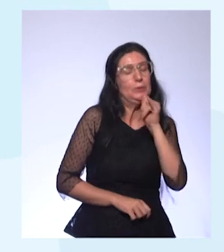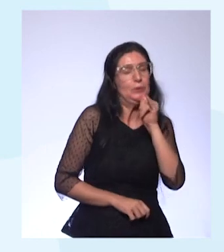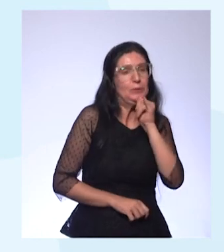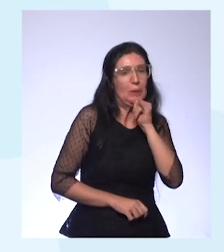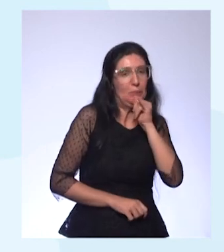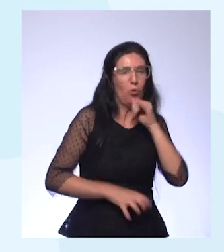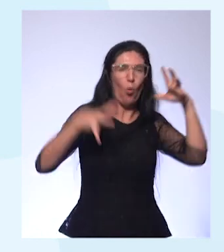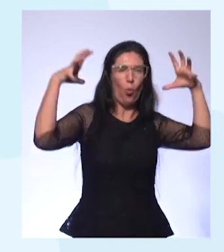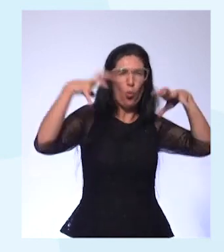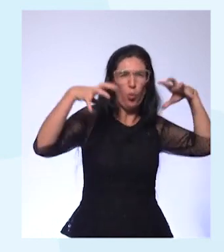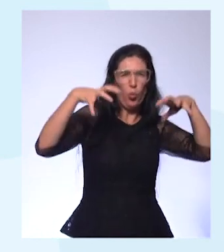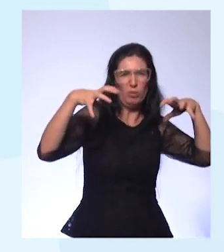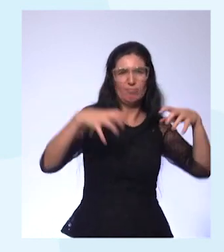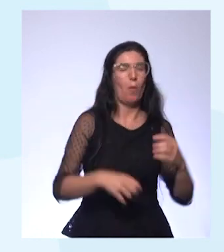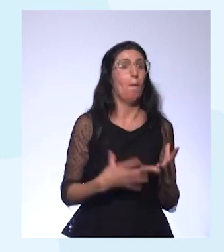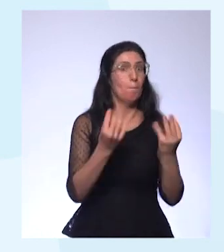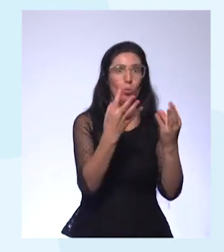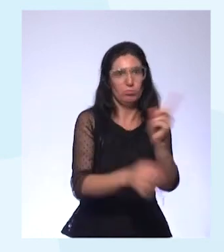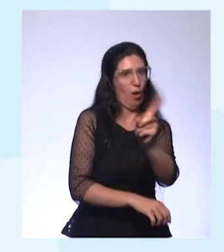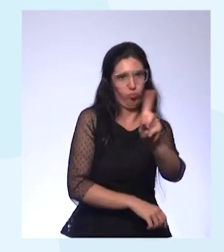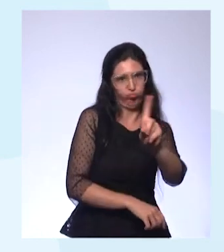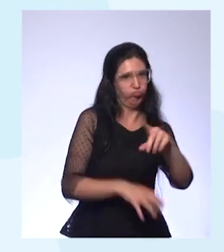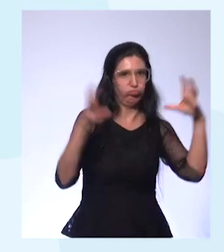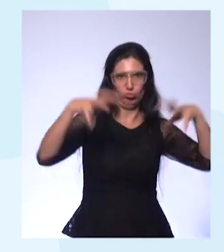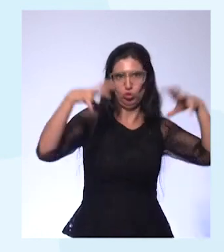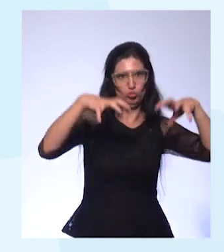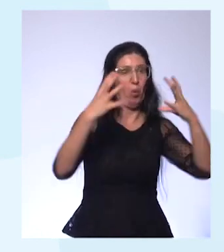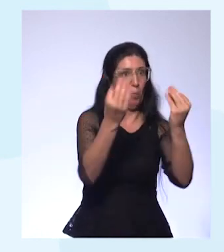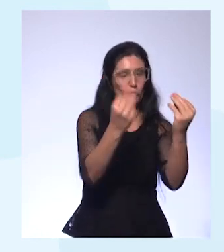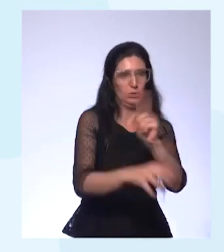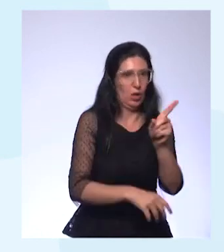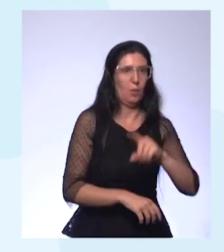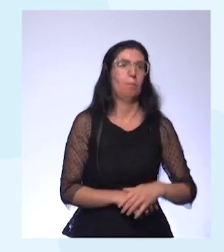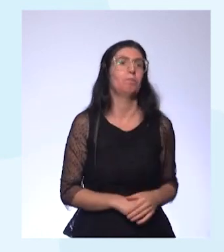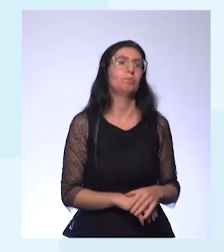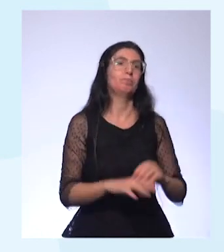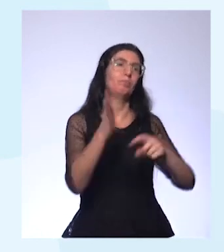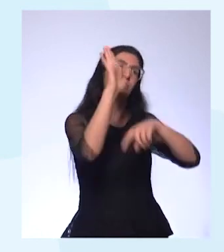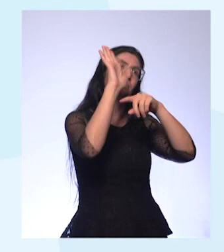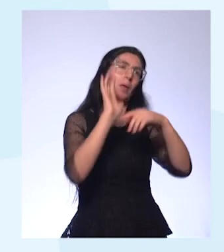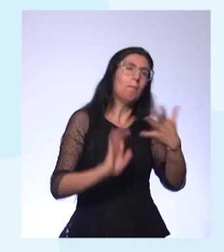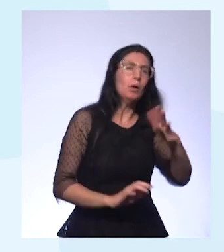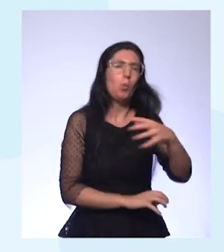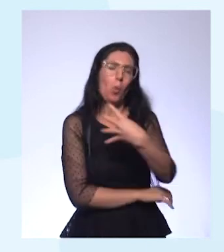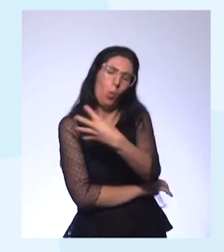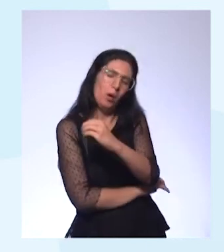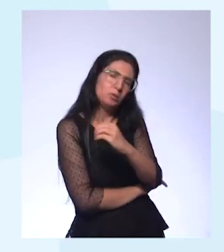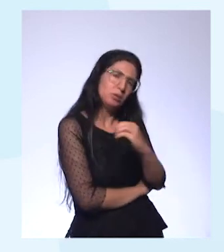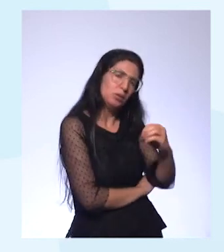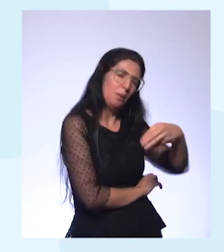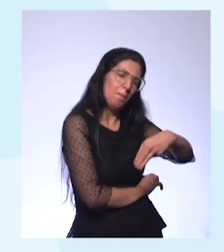pouca chuva, né, em torno de menos de 250 milímetros a 400 milímetros no ano.